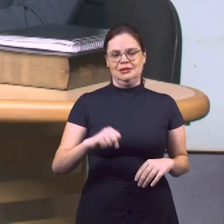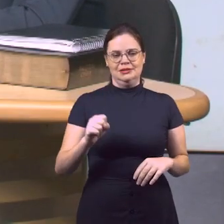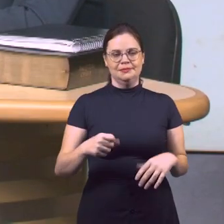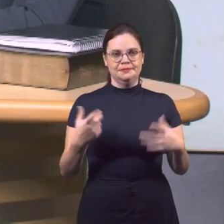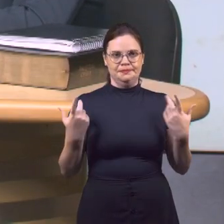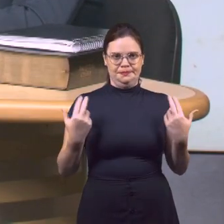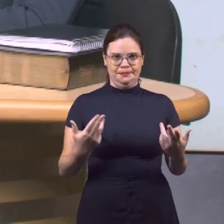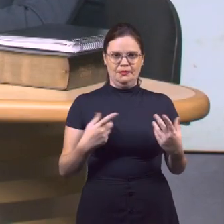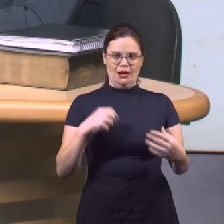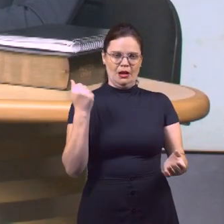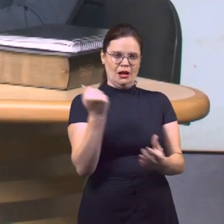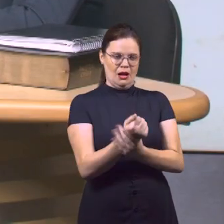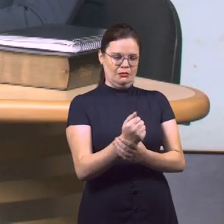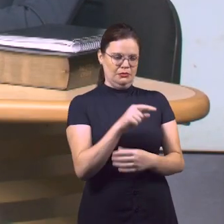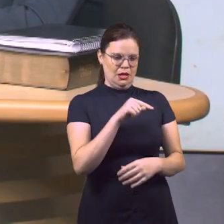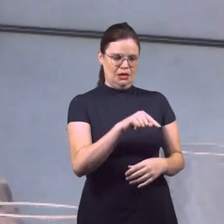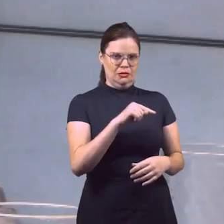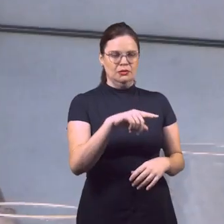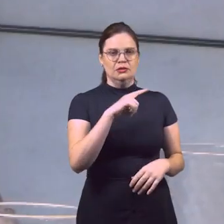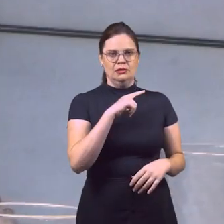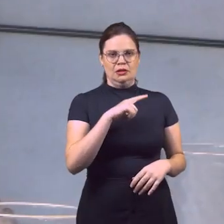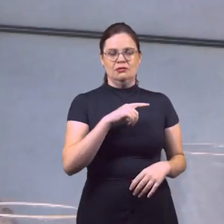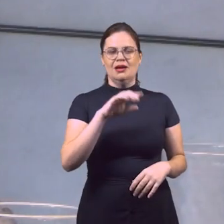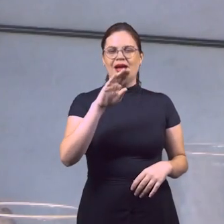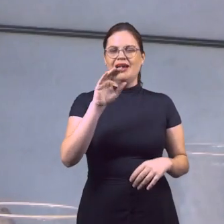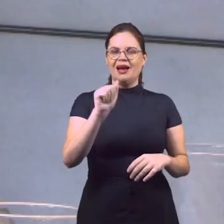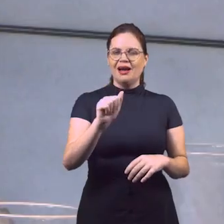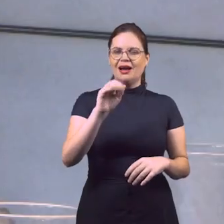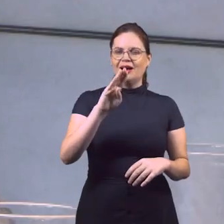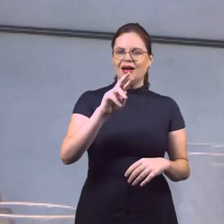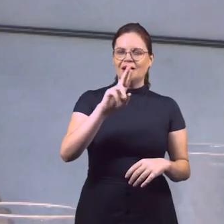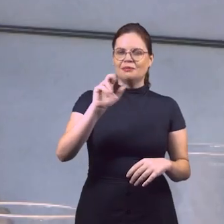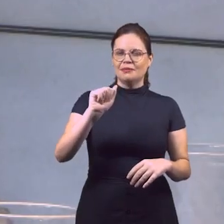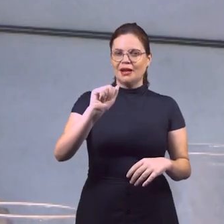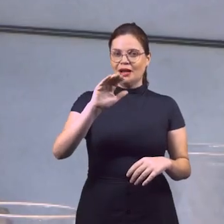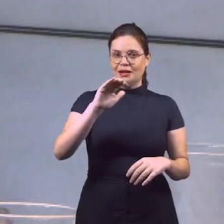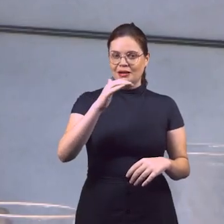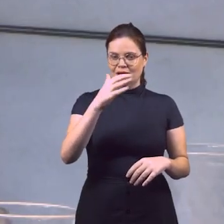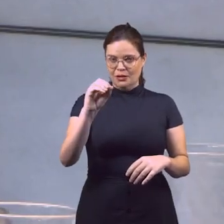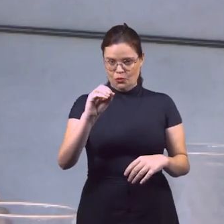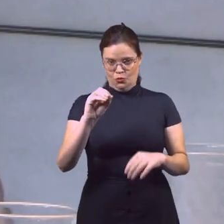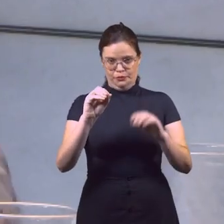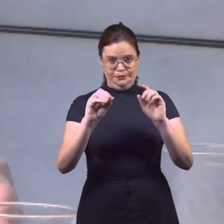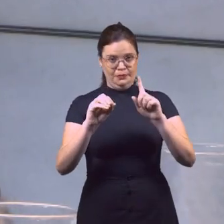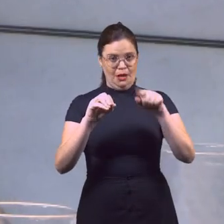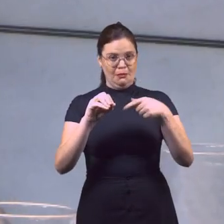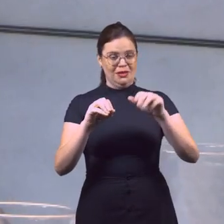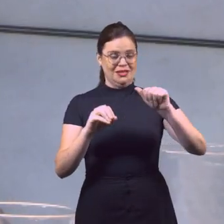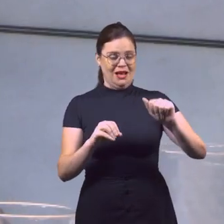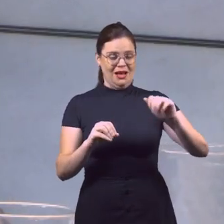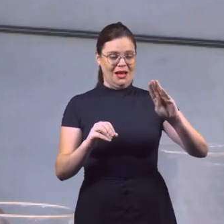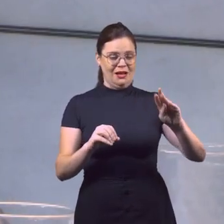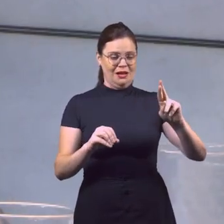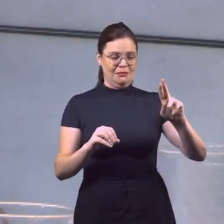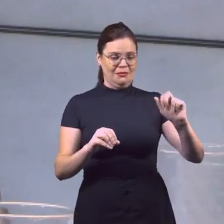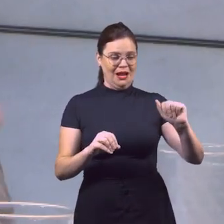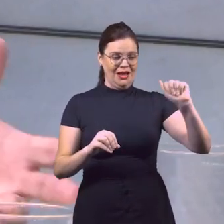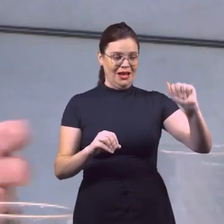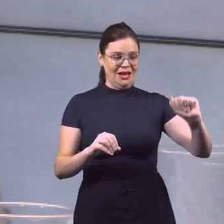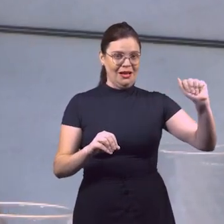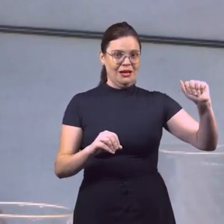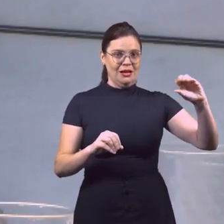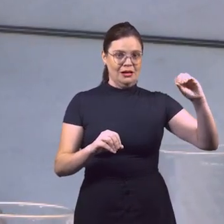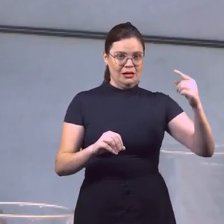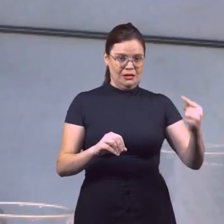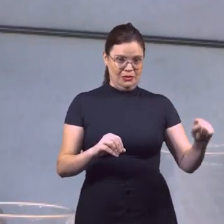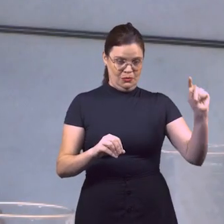teve o seu nome mudado para Abraão, Sara ela teve o seu nome mudado, e a tradução para esse nome, na